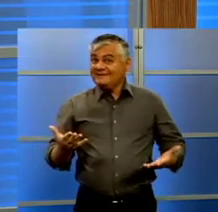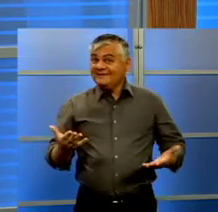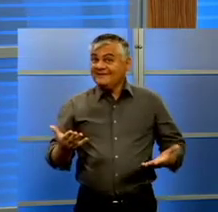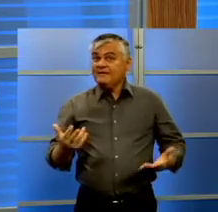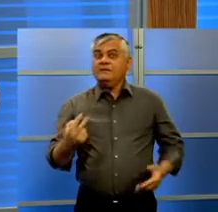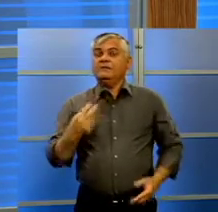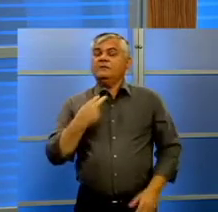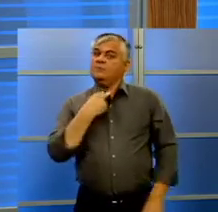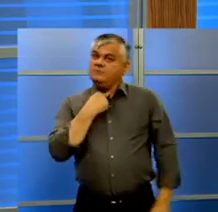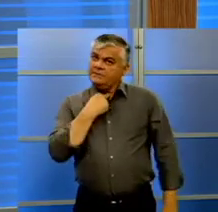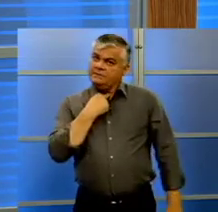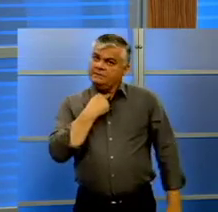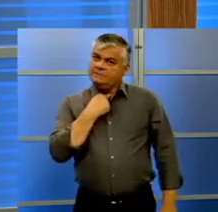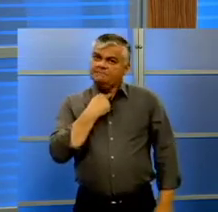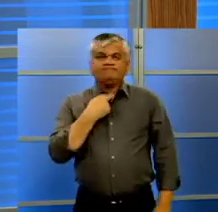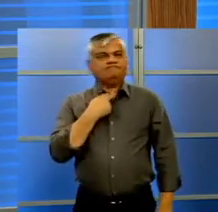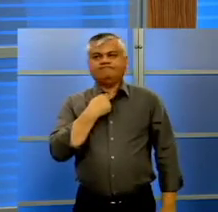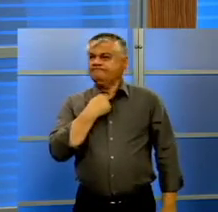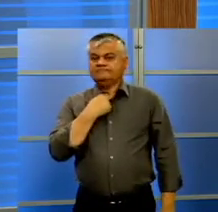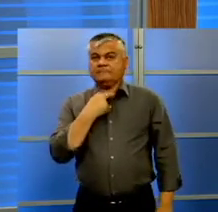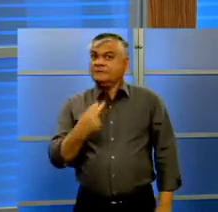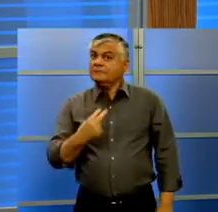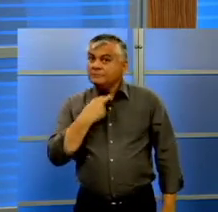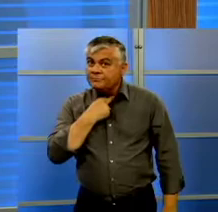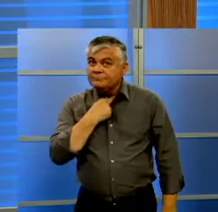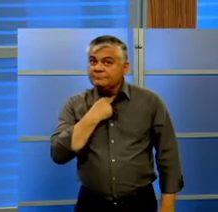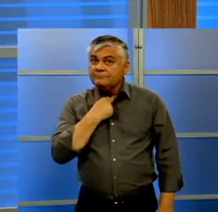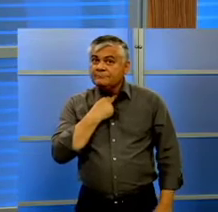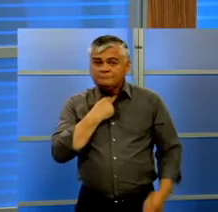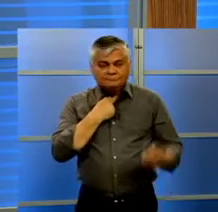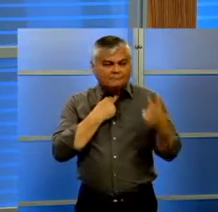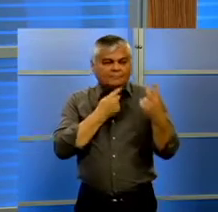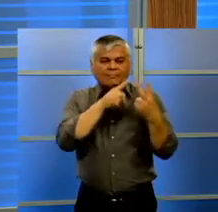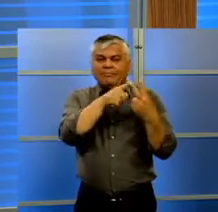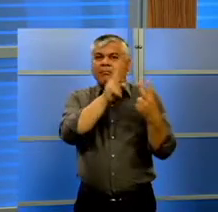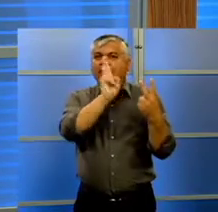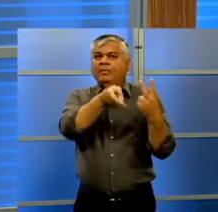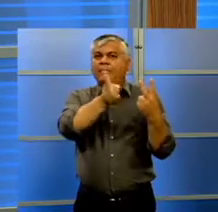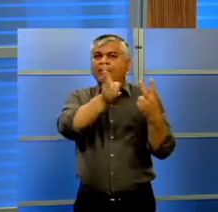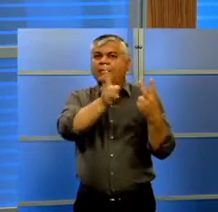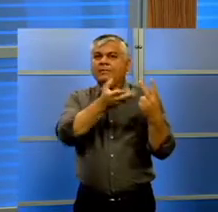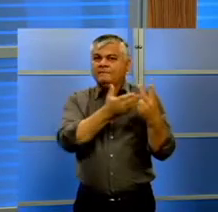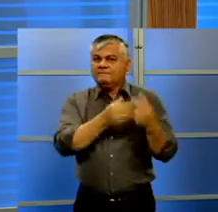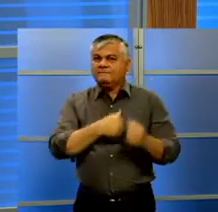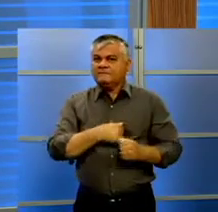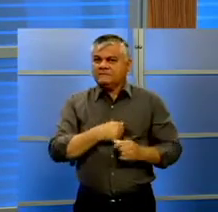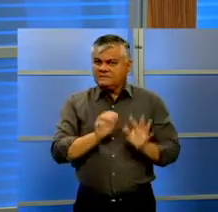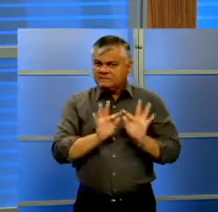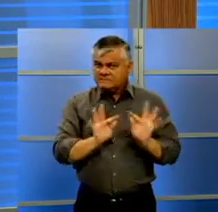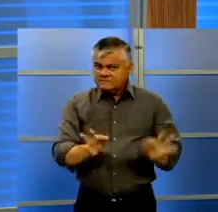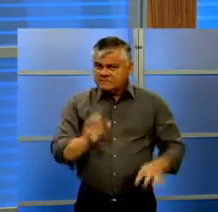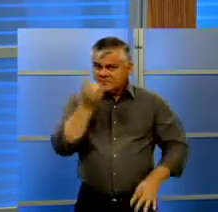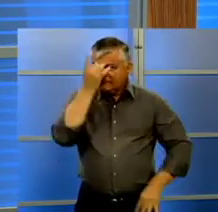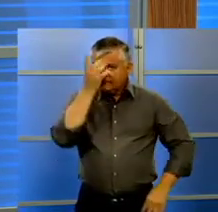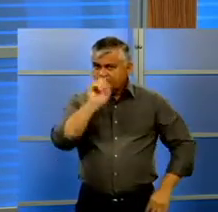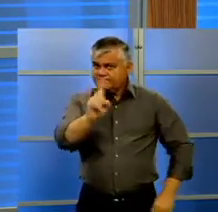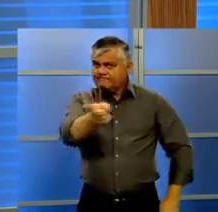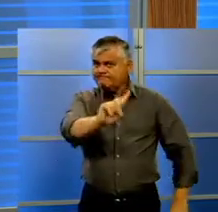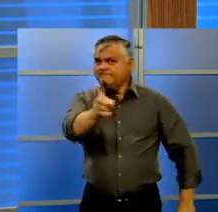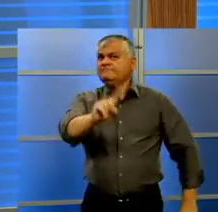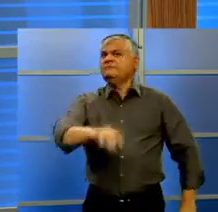Ocupado, não posso, advertido. Um único sinal. Viram como não é tão simples como